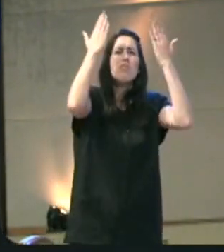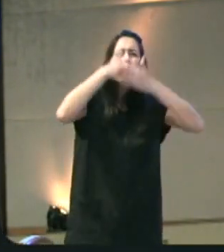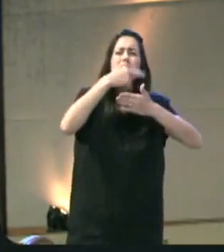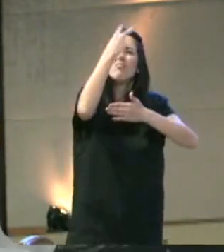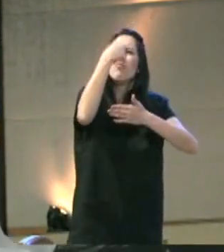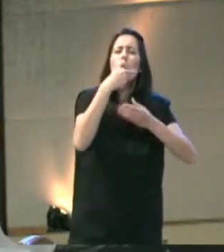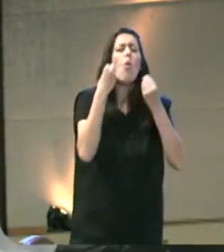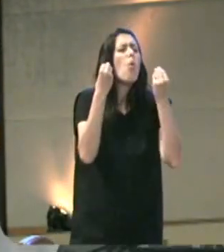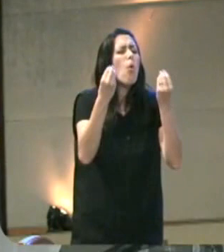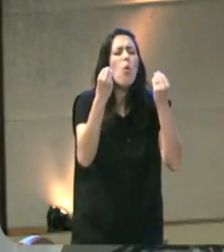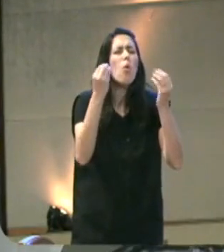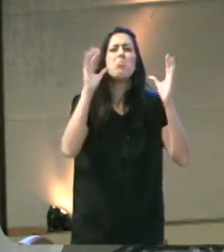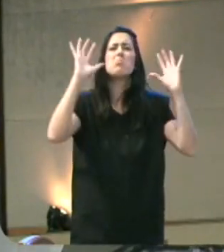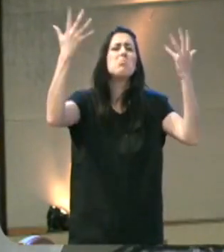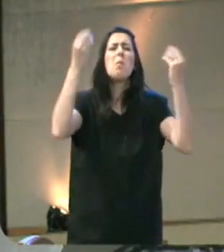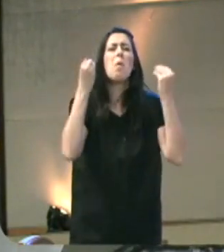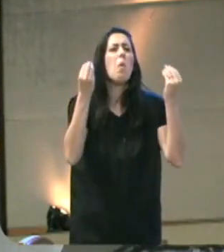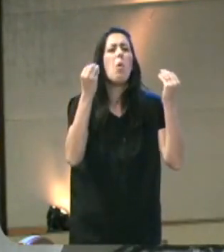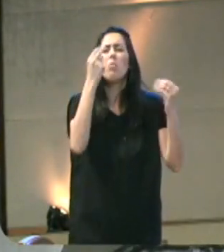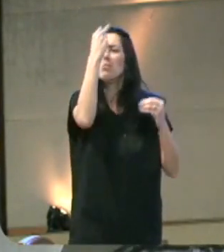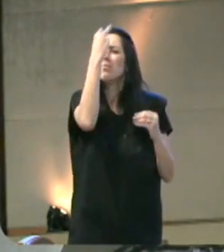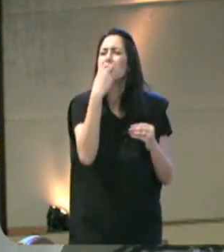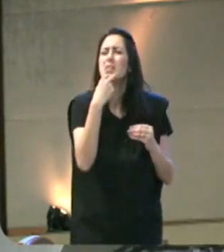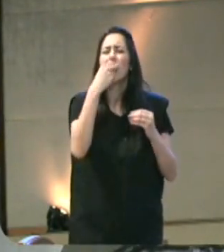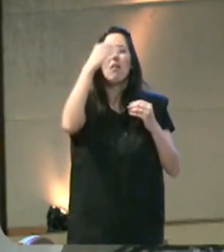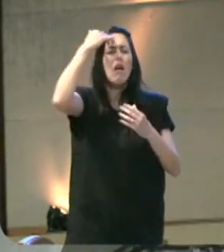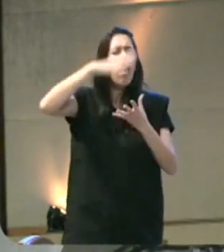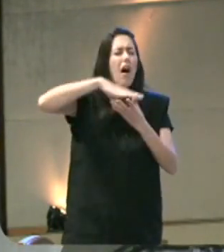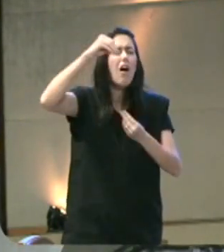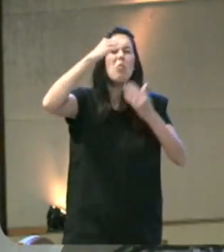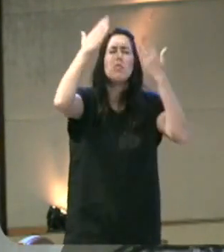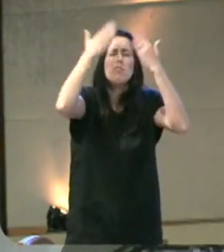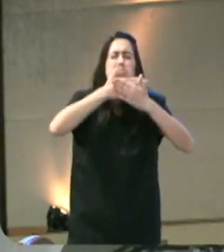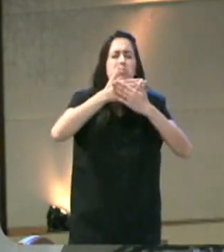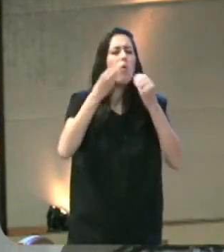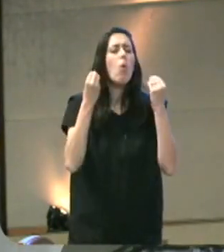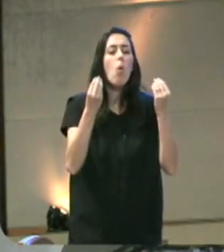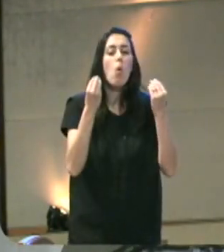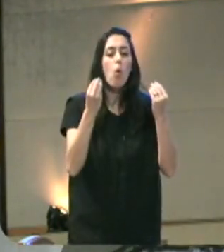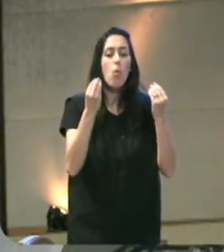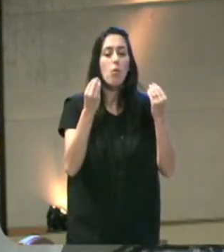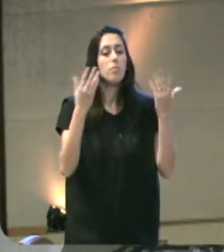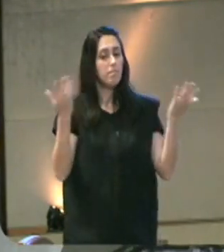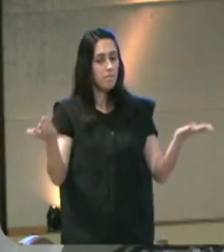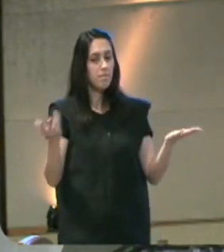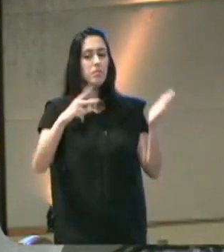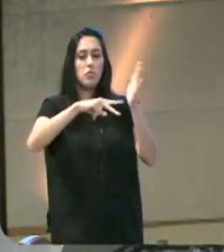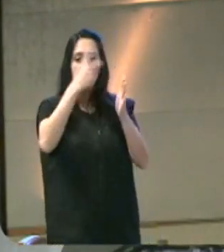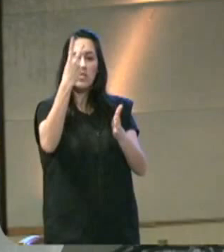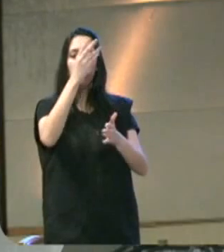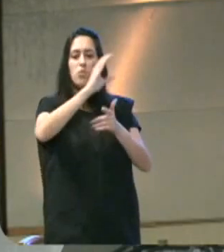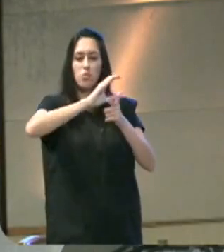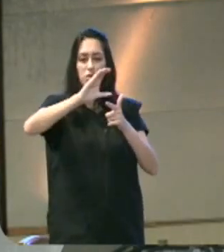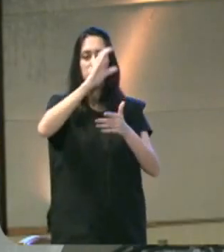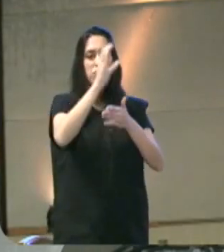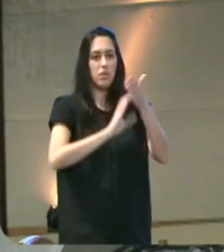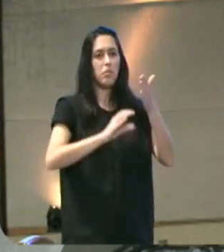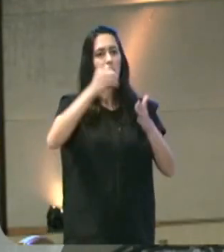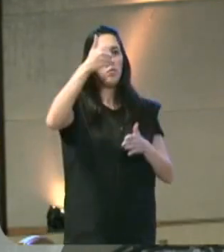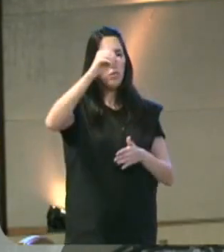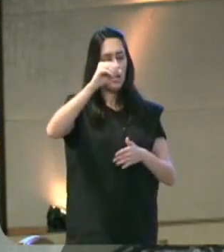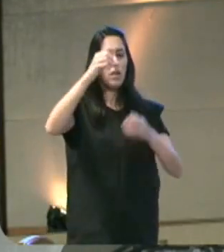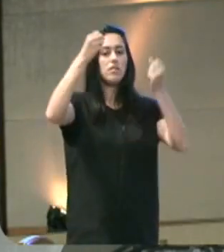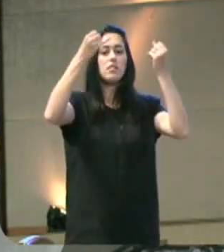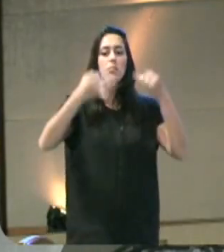De que jeito ela vem? E aí no capítulo 10 de 2 Coríntios, versículos 3 a 5, a